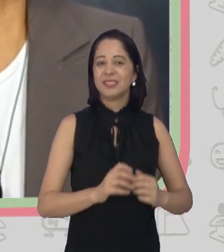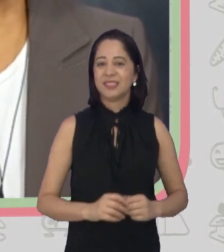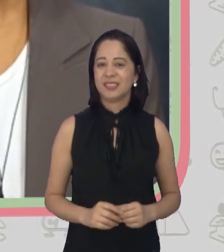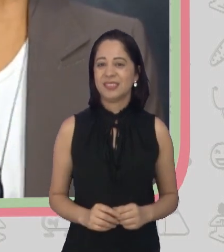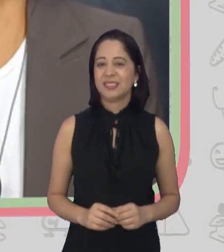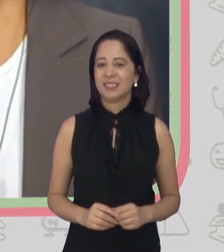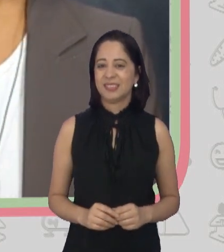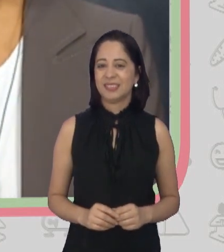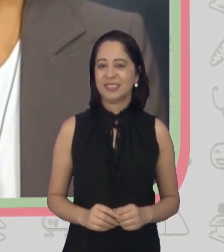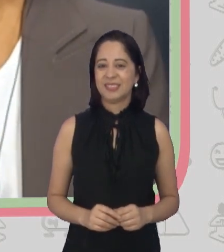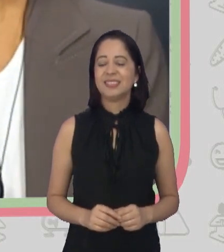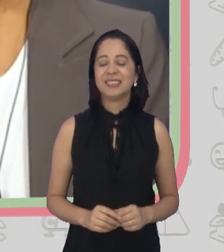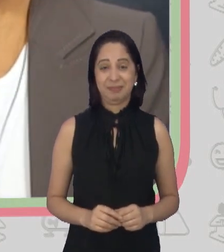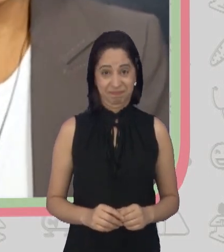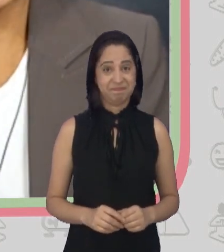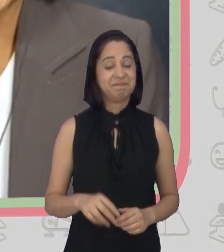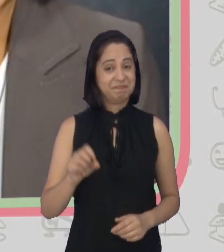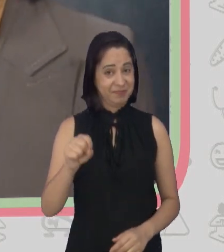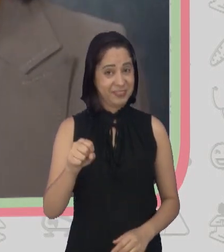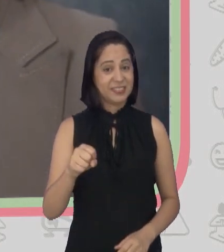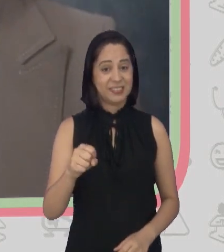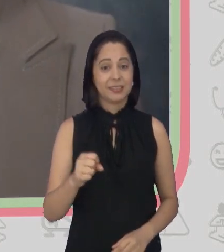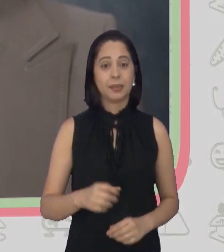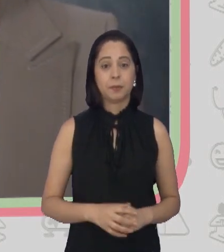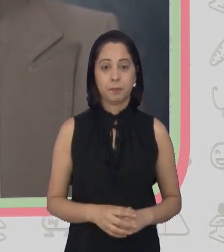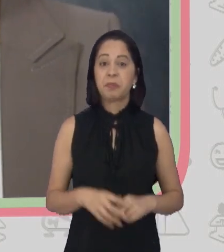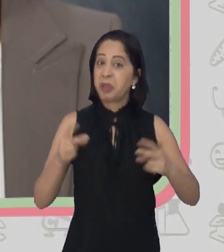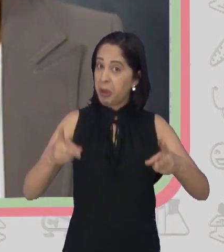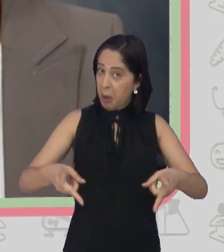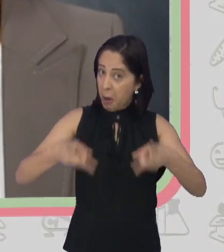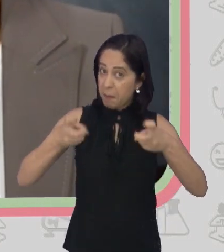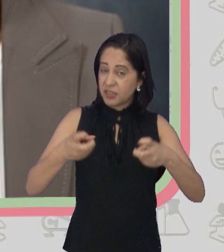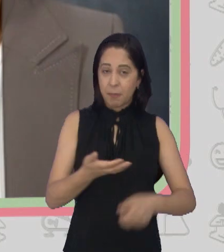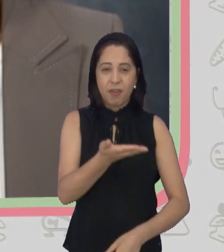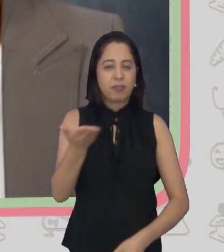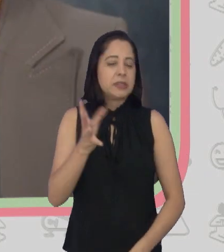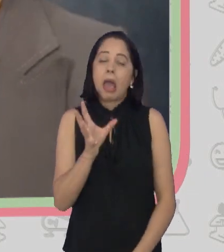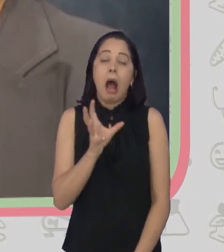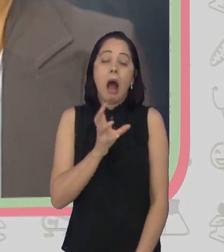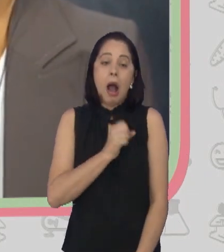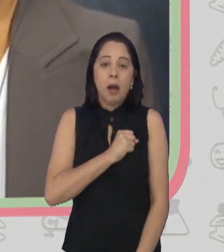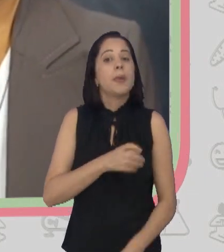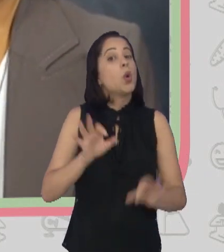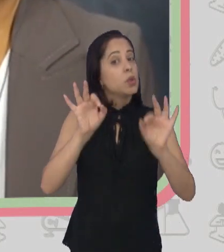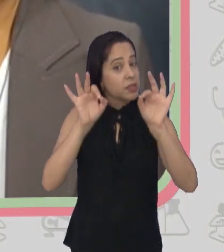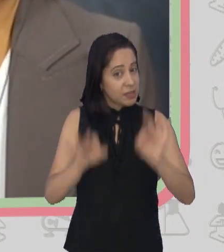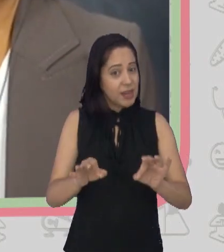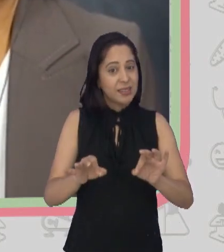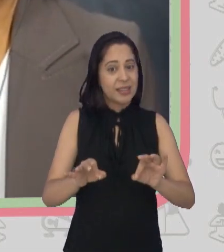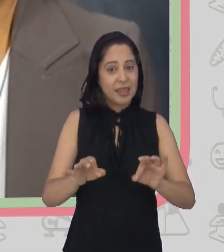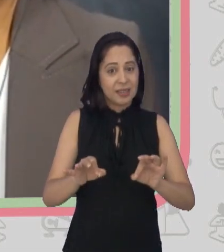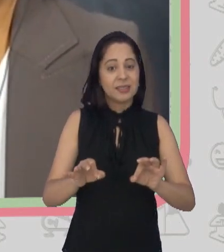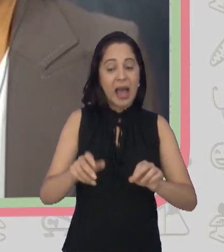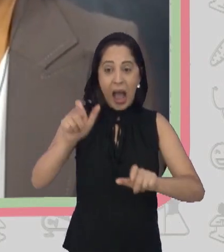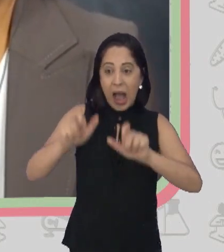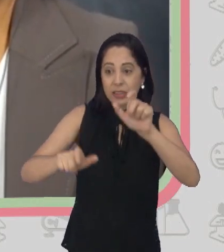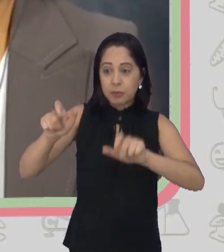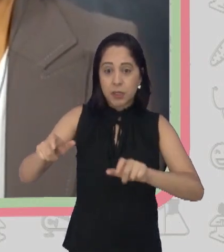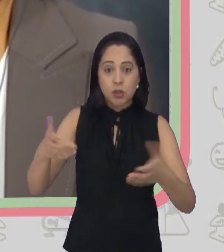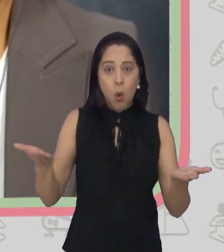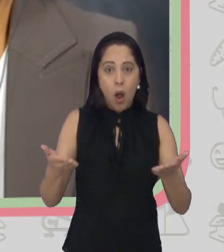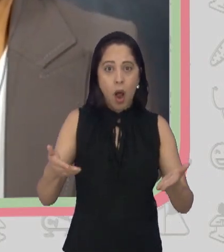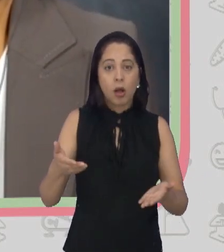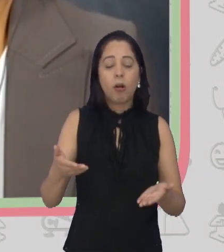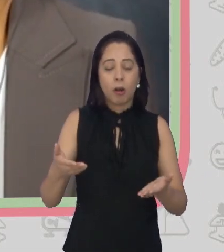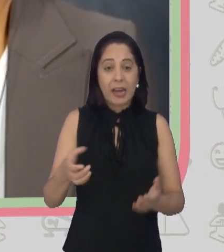grupo e medo de dirigir, né? Sim, nós percebemos a sua paixão. Eu tenho certeza que todas as pessoas que estão em casa e que passam